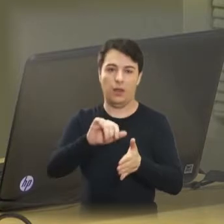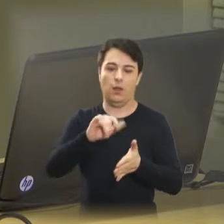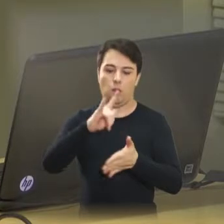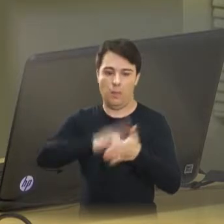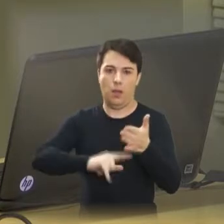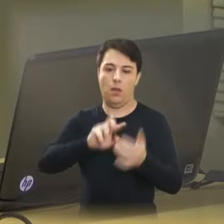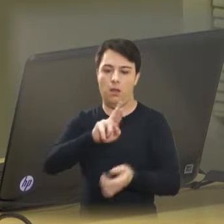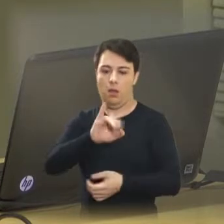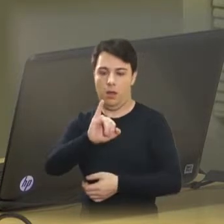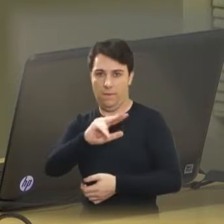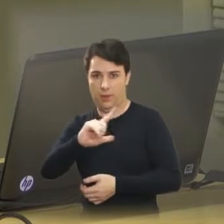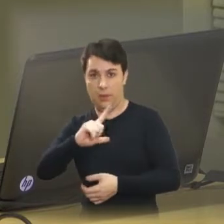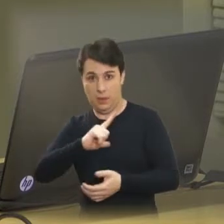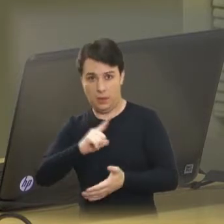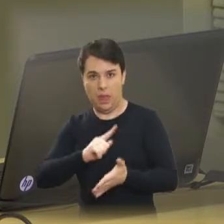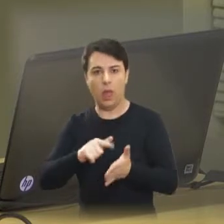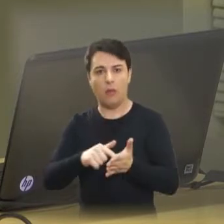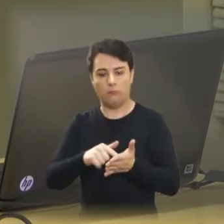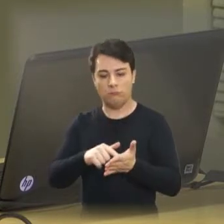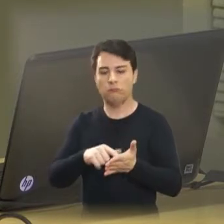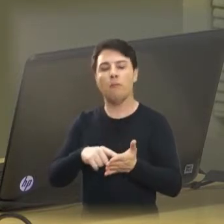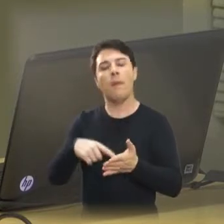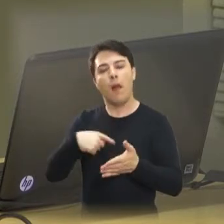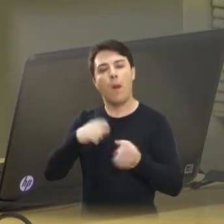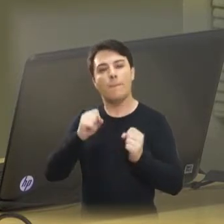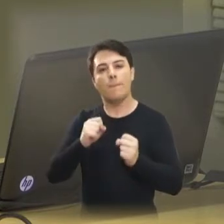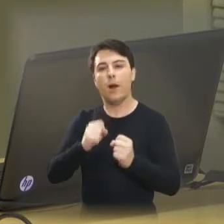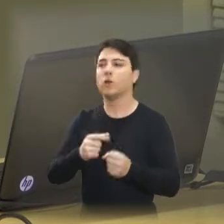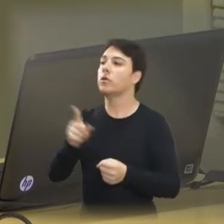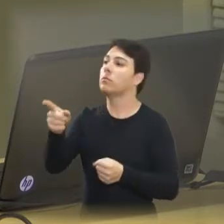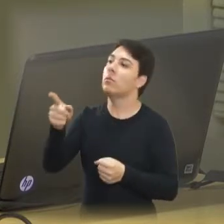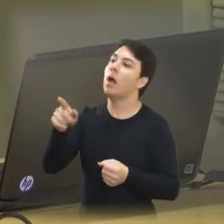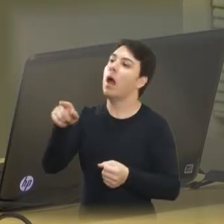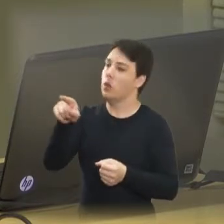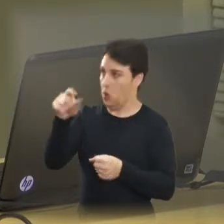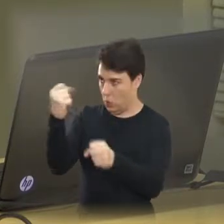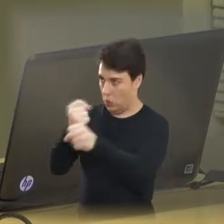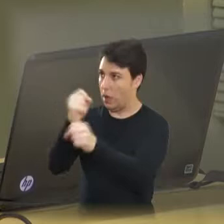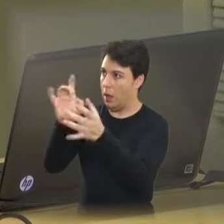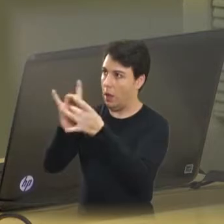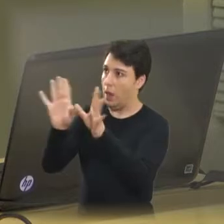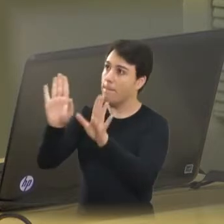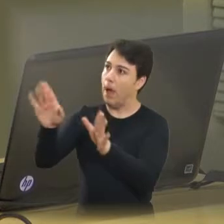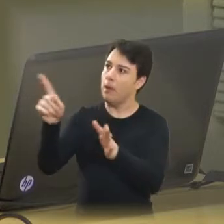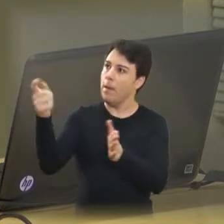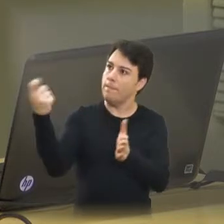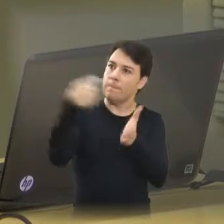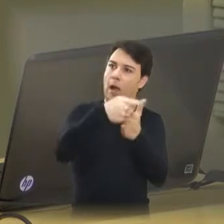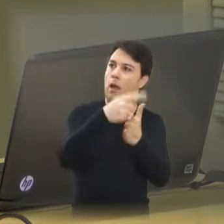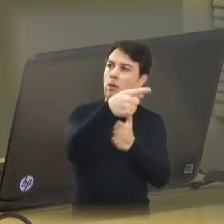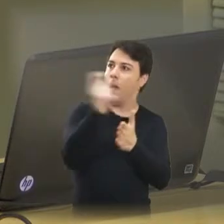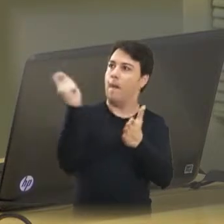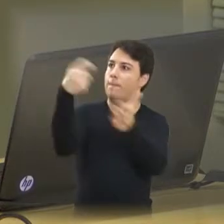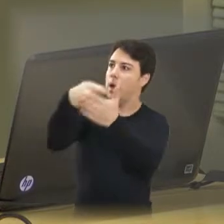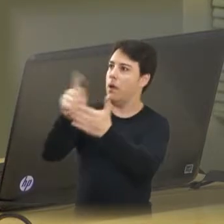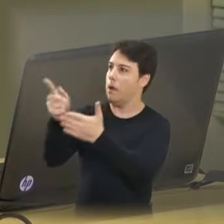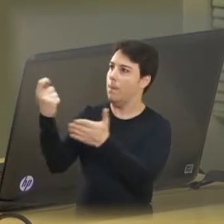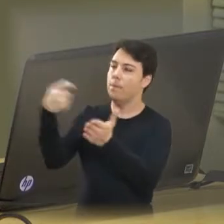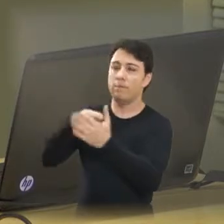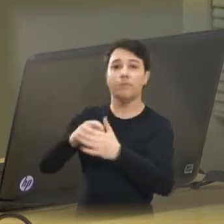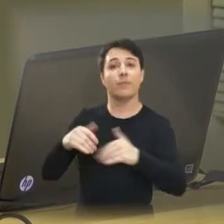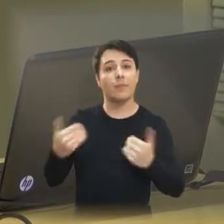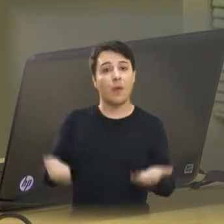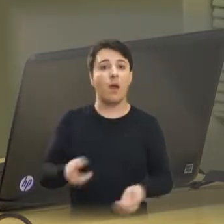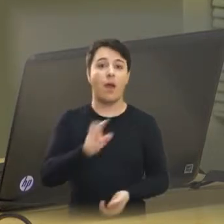num sistema de lazer, investe na melhoria de alguma infraestrutura urbana ou algum serviço público. O RIV ele é um instrumento